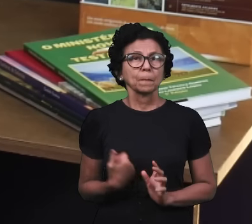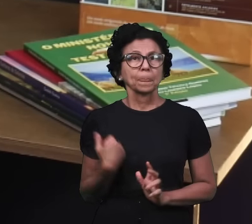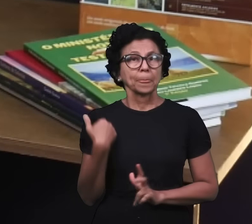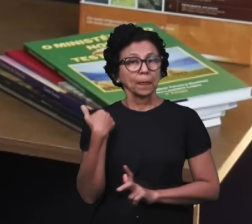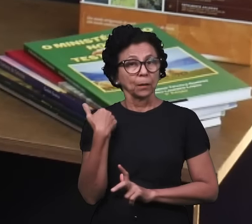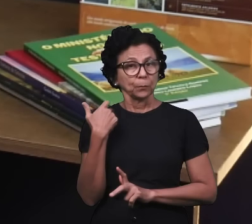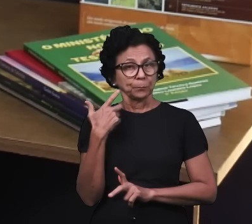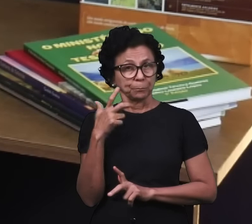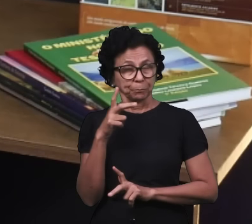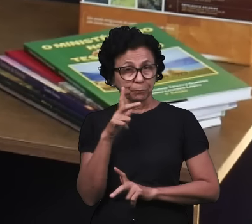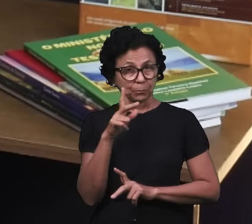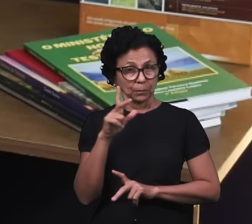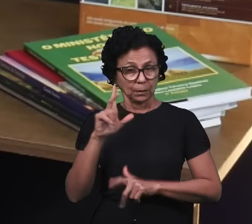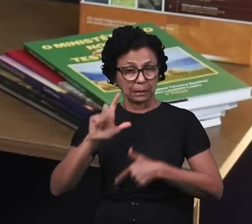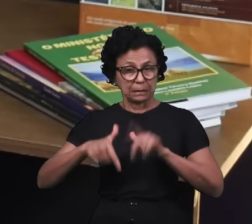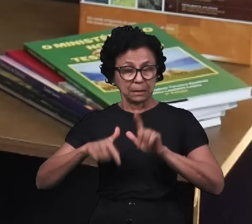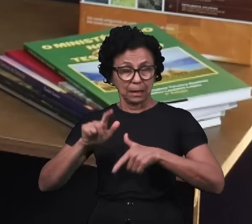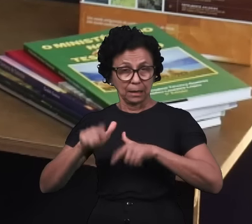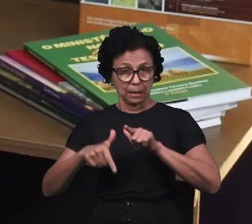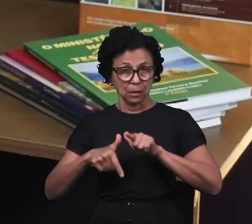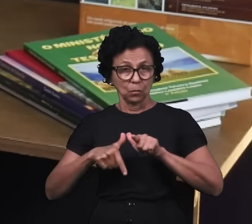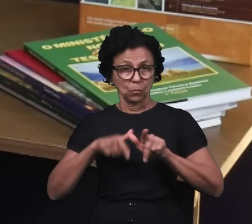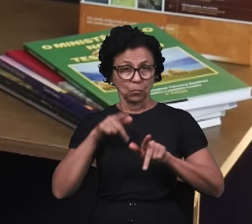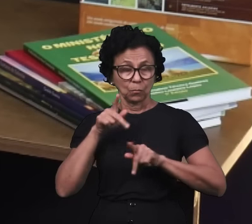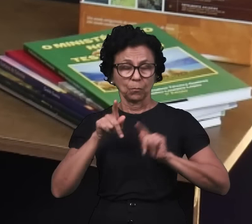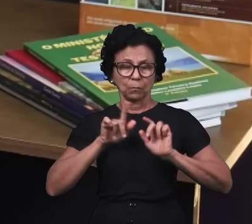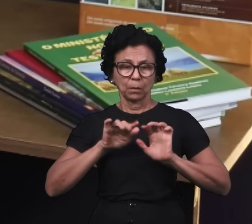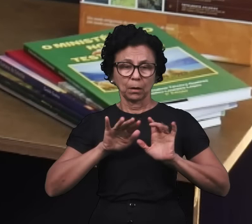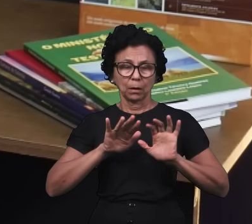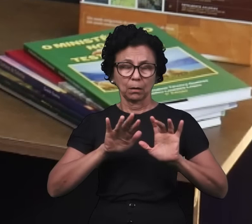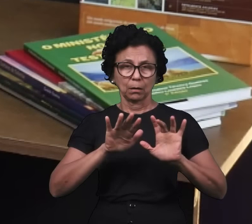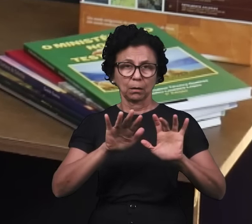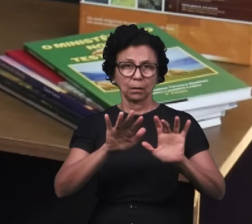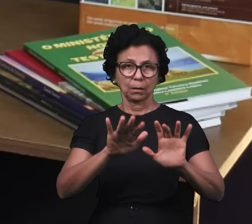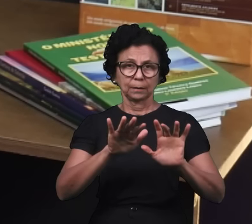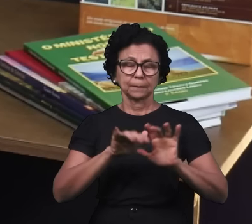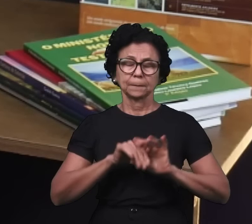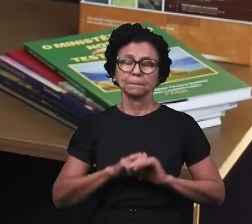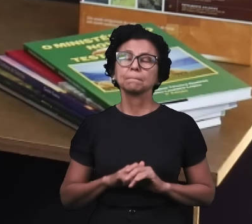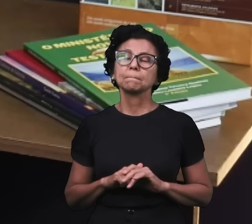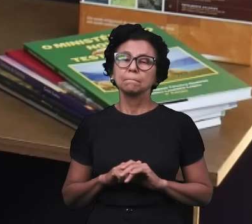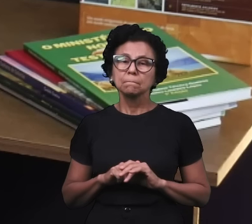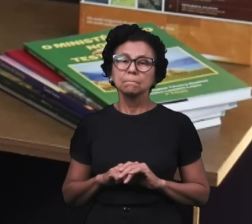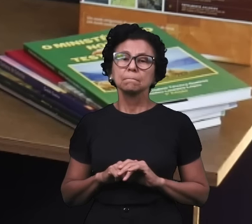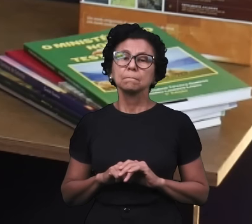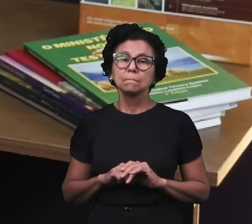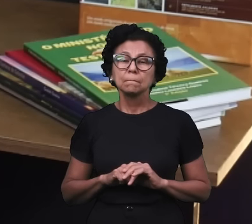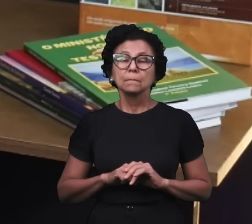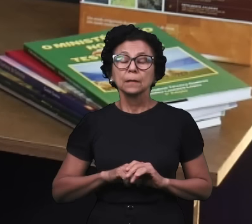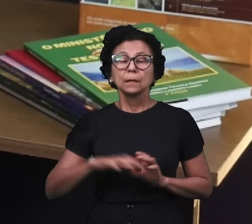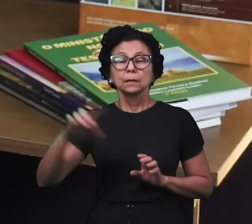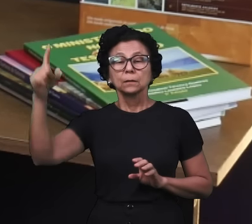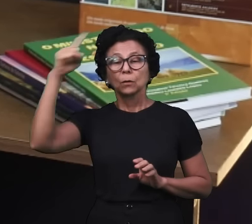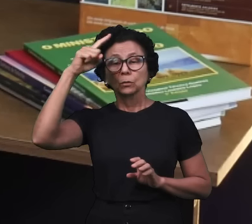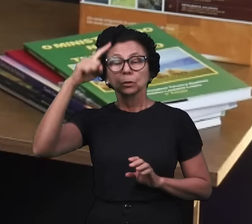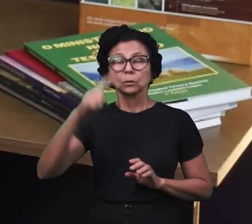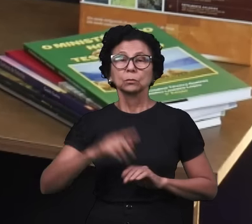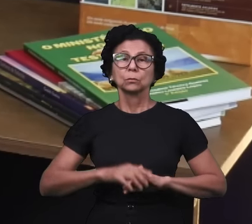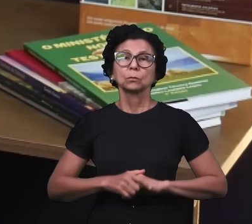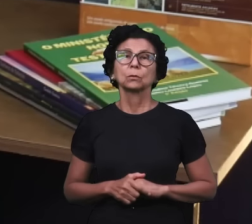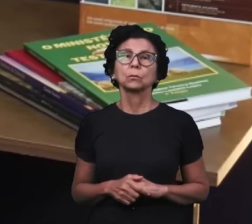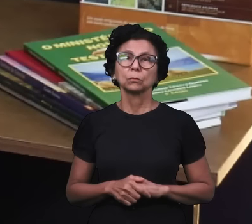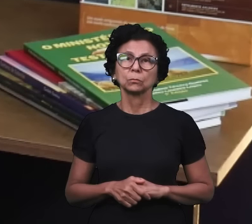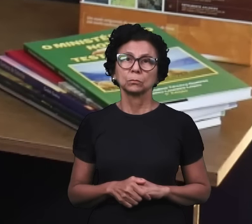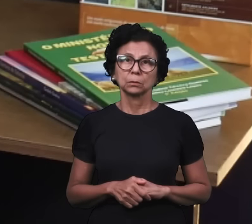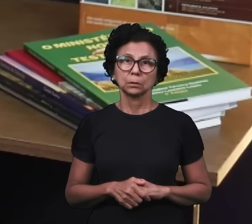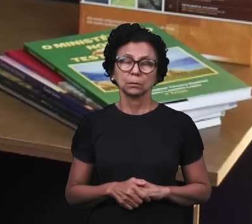uma etapa, porque o Senhor orienta que agora eles levantem acampamento e rumem